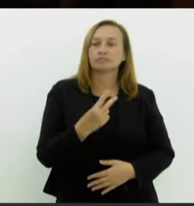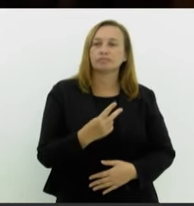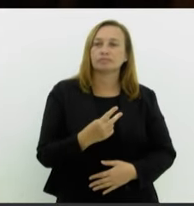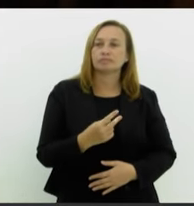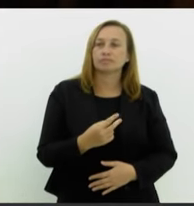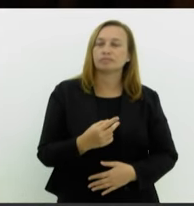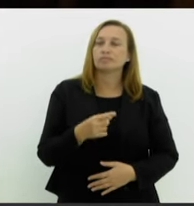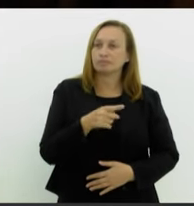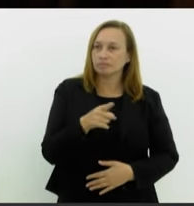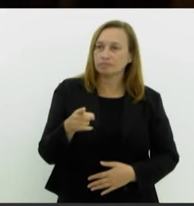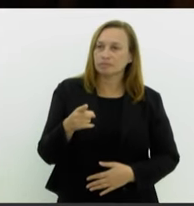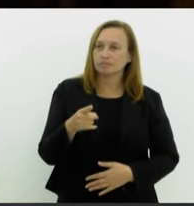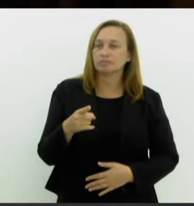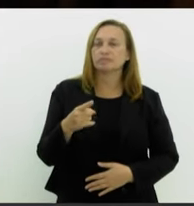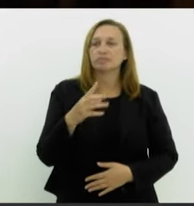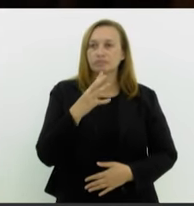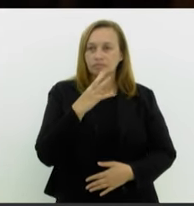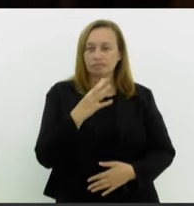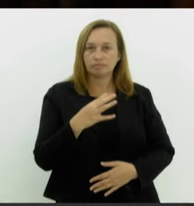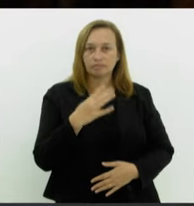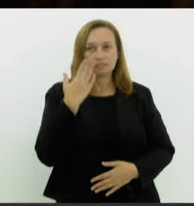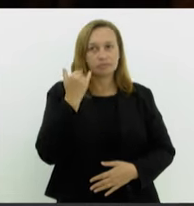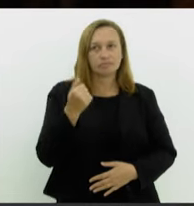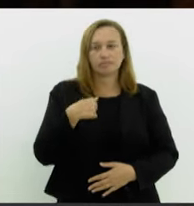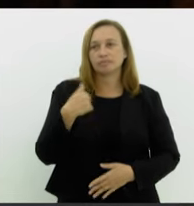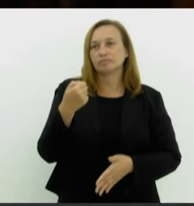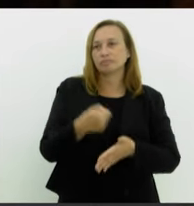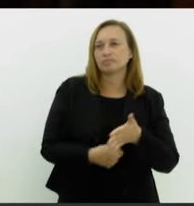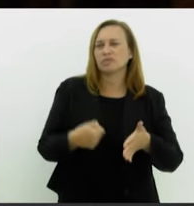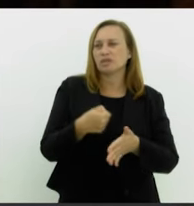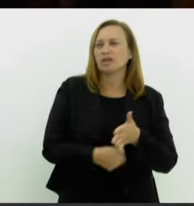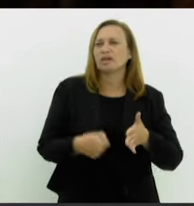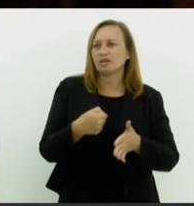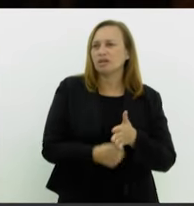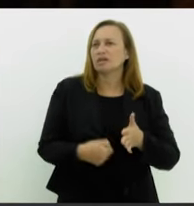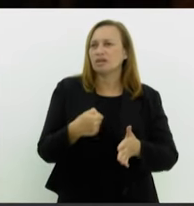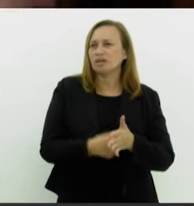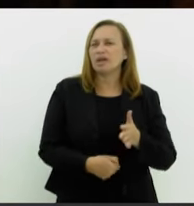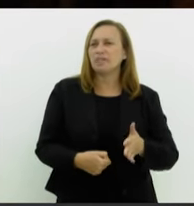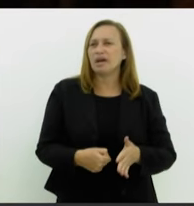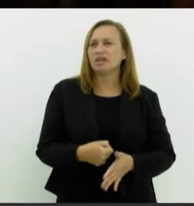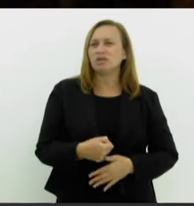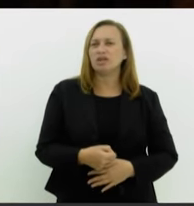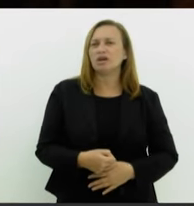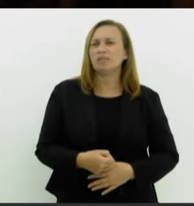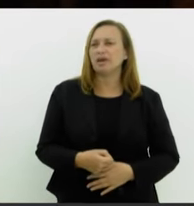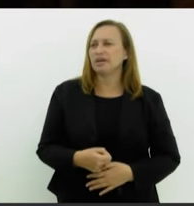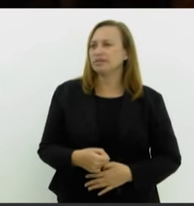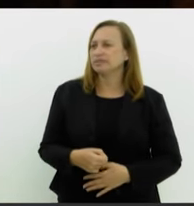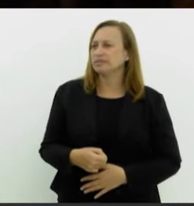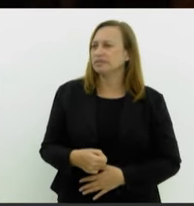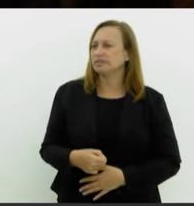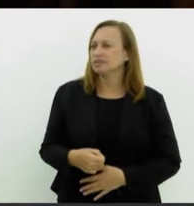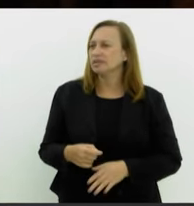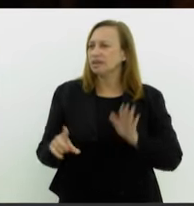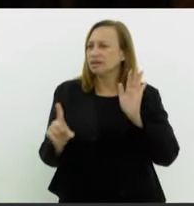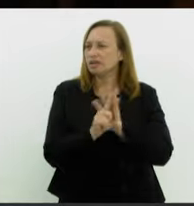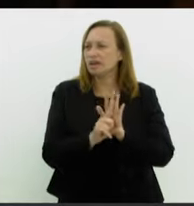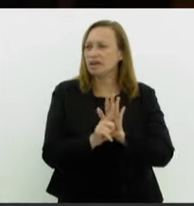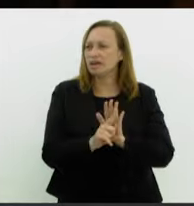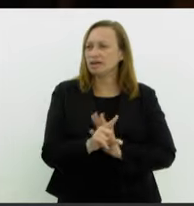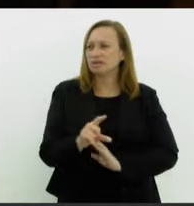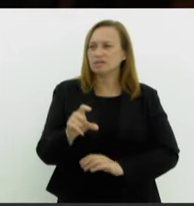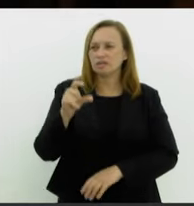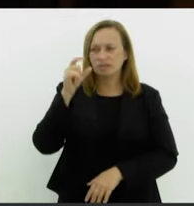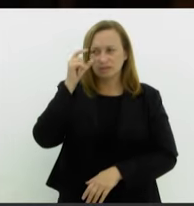lutei muito pela questão da implementação da Lei Maria da Penha meu primeiro Juizado aqui no Rio foi realmente o primeiro